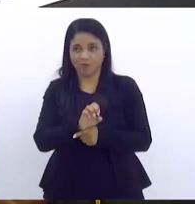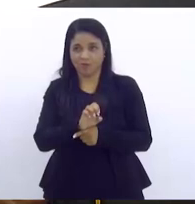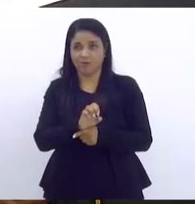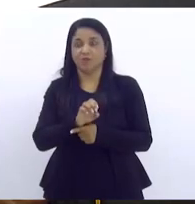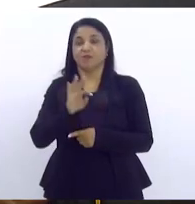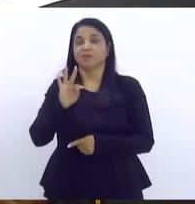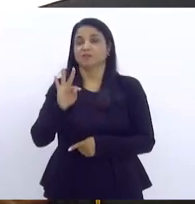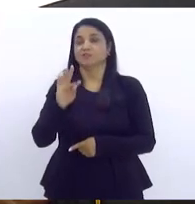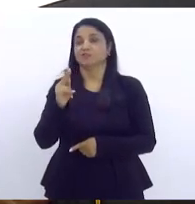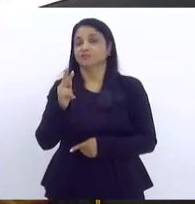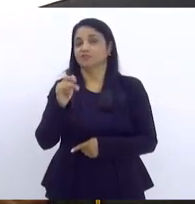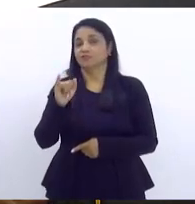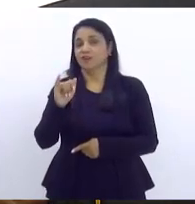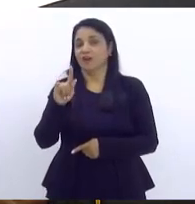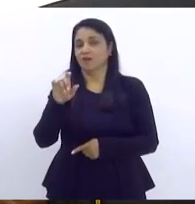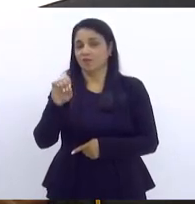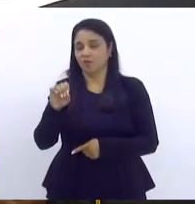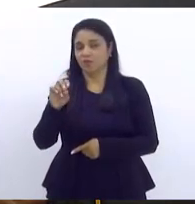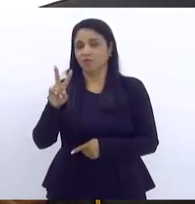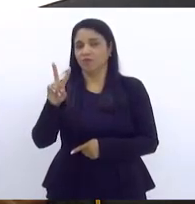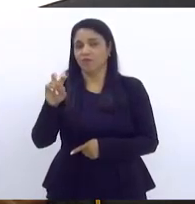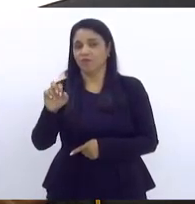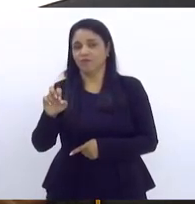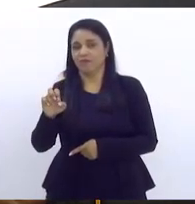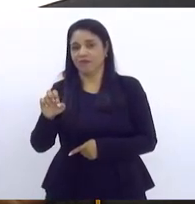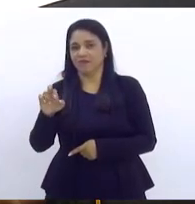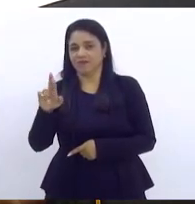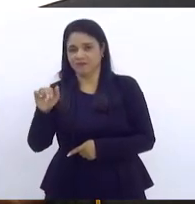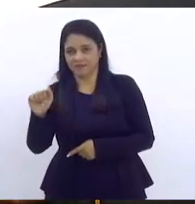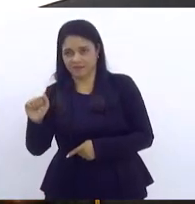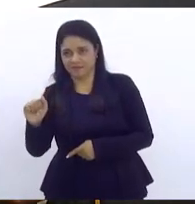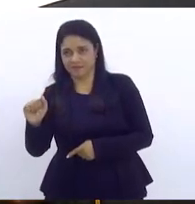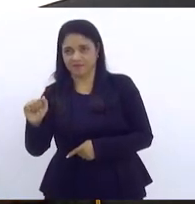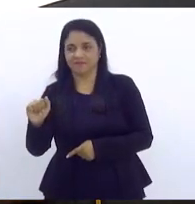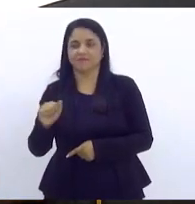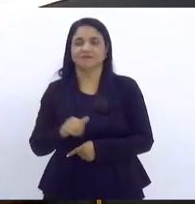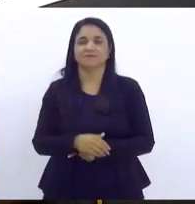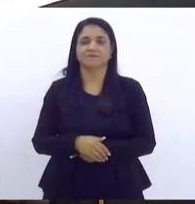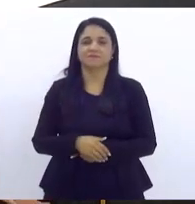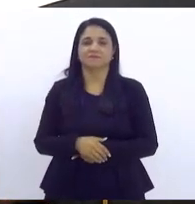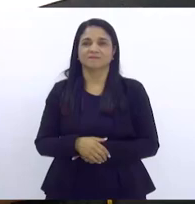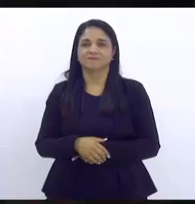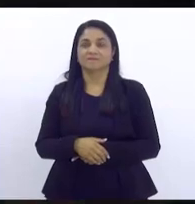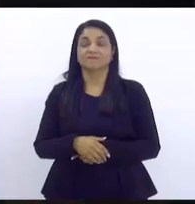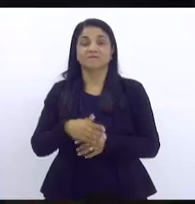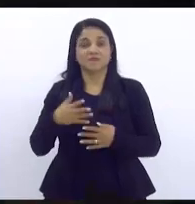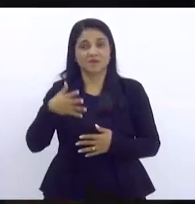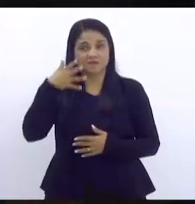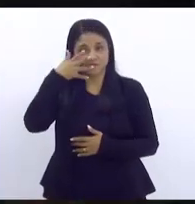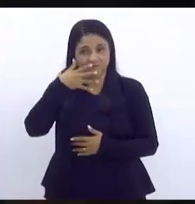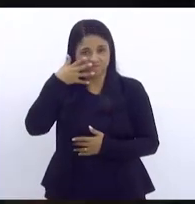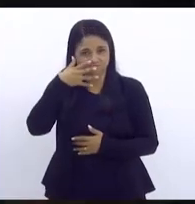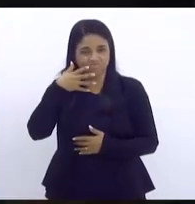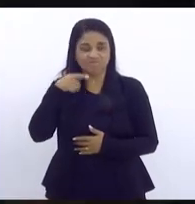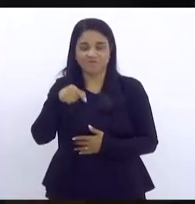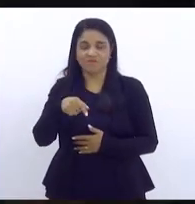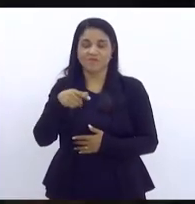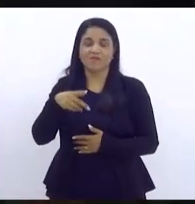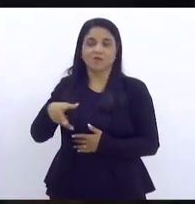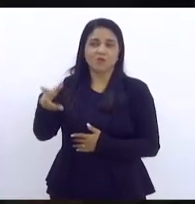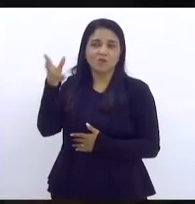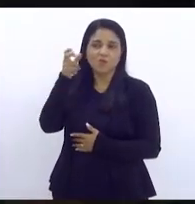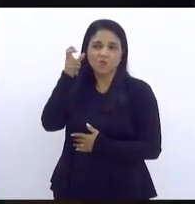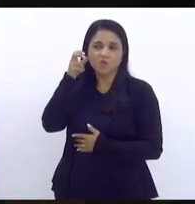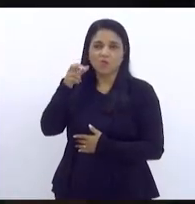Thiago Veras então Eh ouvindo aqui que agora fala do Robson pela Gena